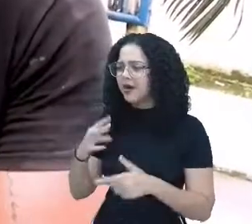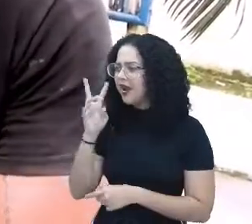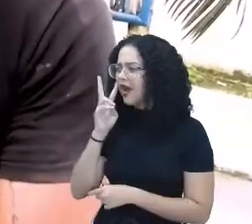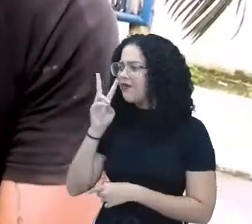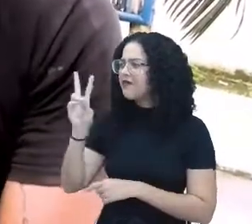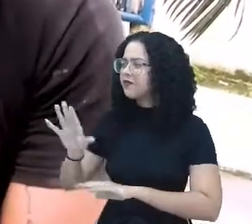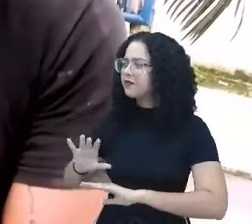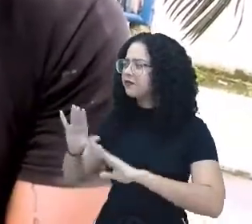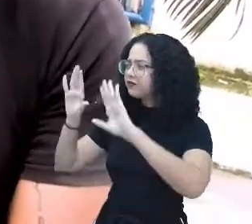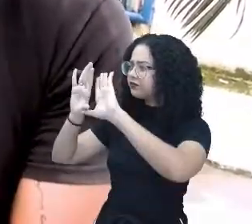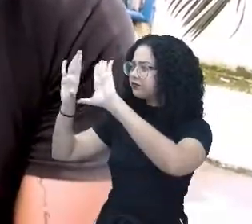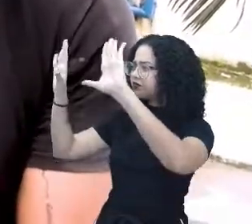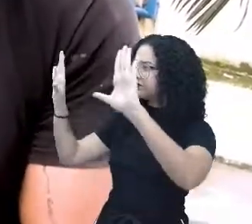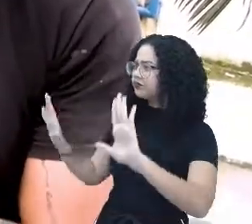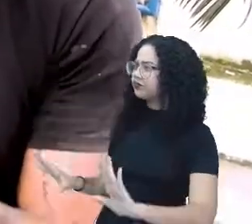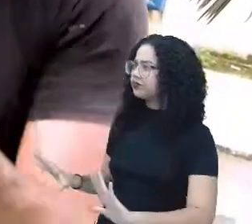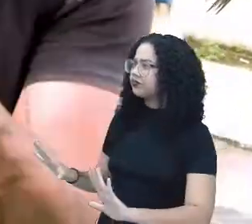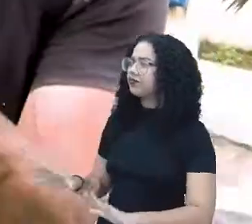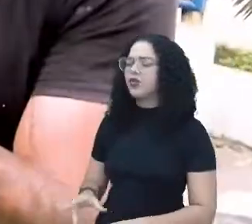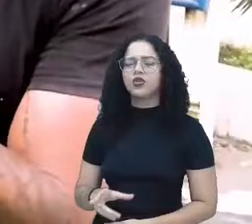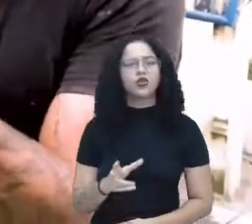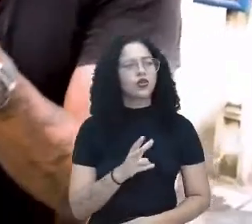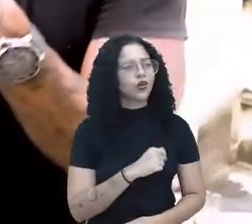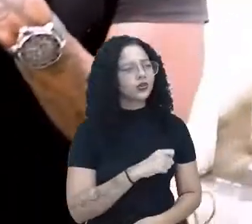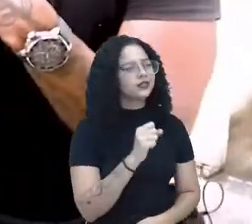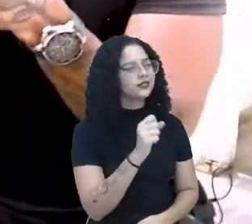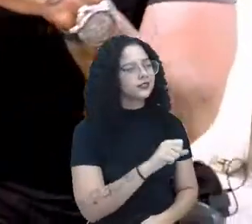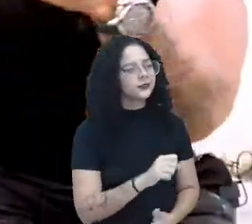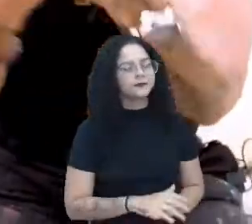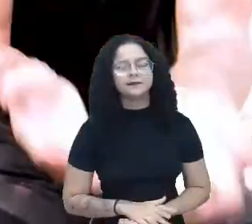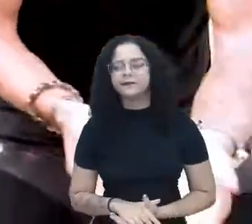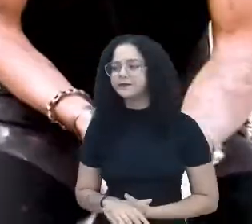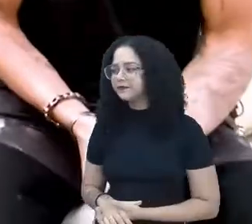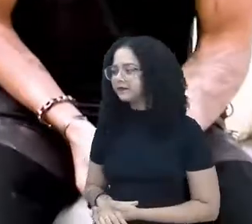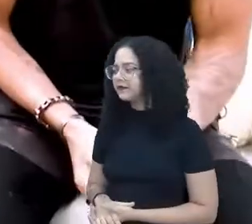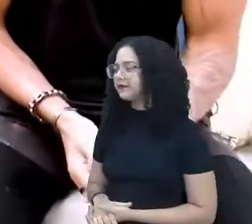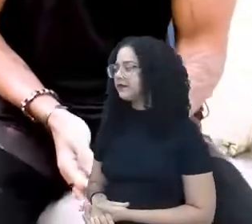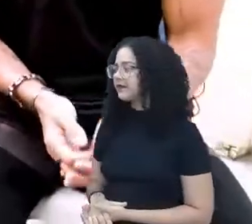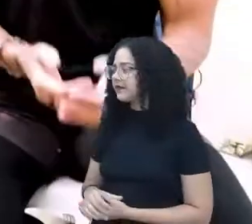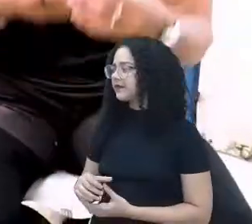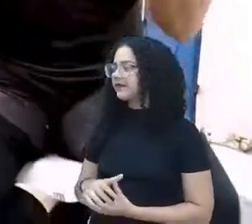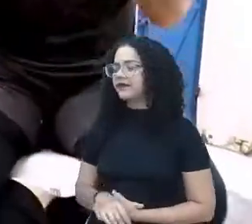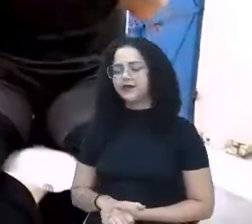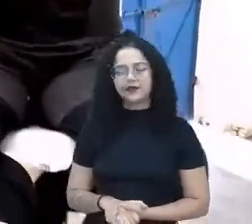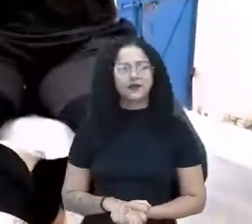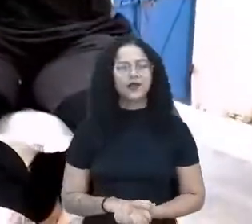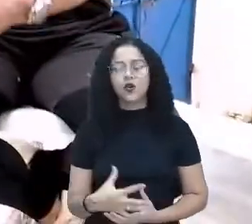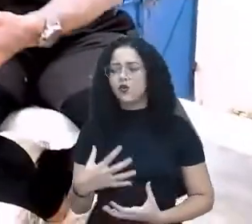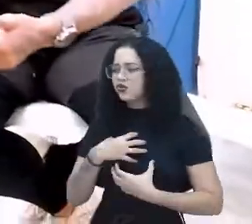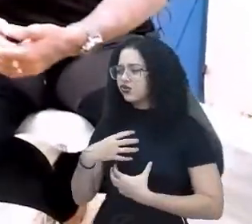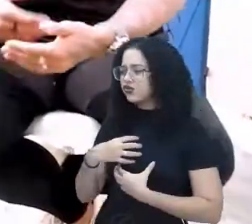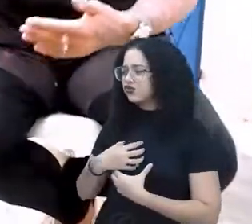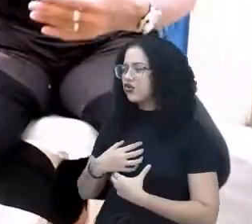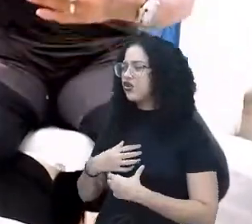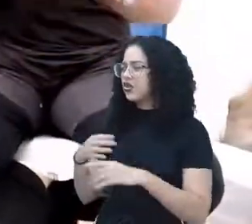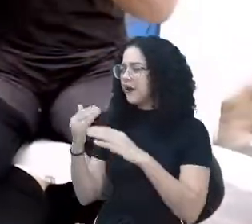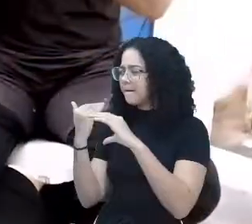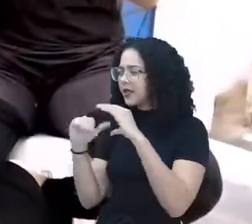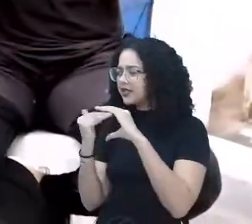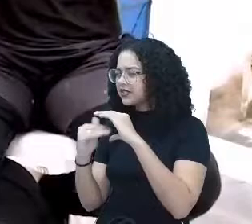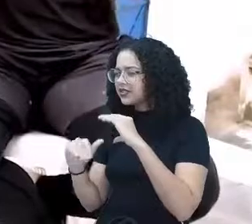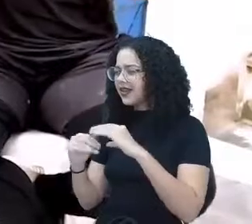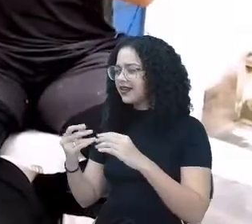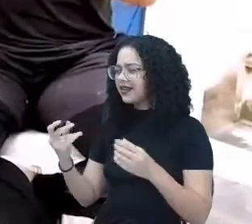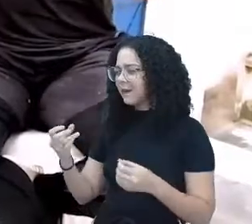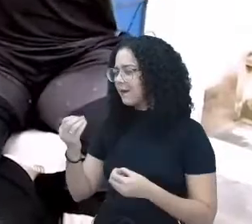Profeta Gentileza. Nossa, Que sim. são incríveis para mim enquanto mensagem, tá Sim. ligado? A forma da mensagem, dessa praticidade